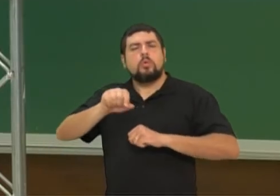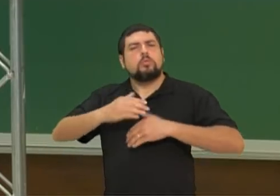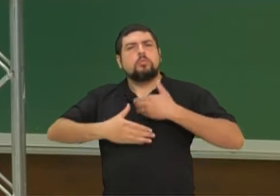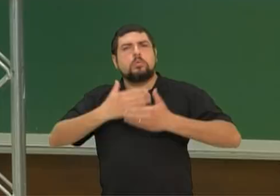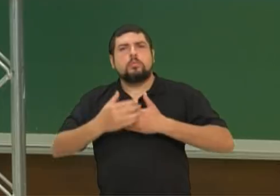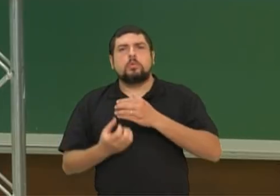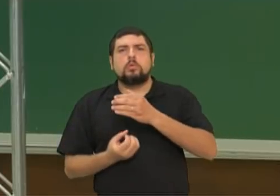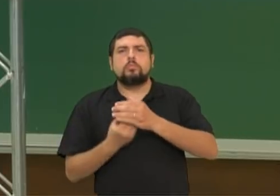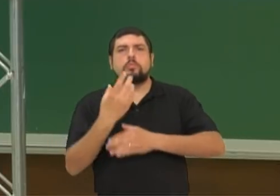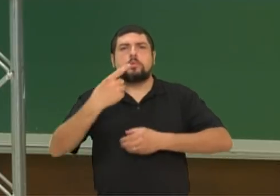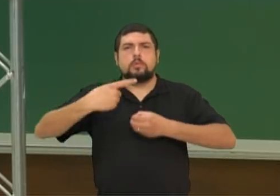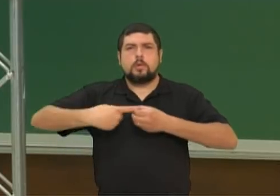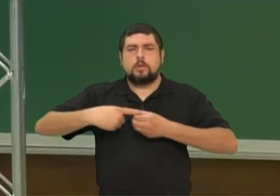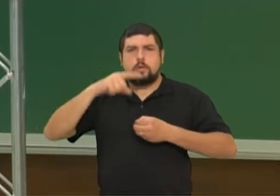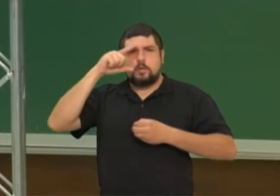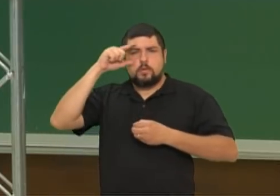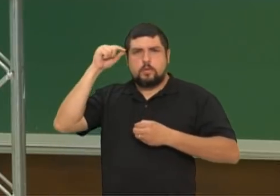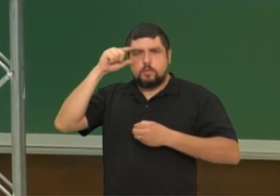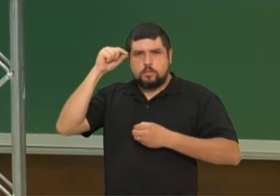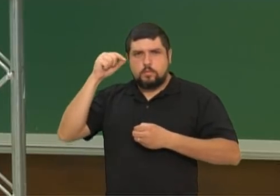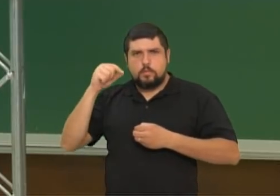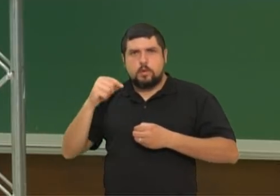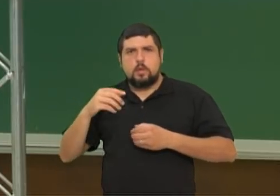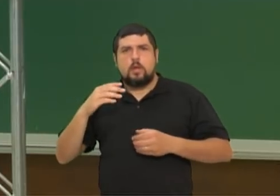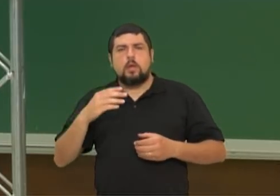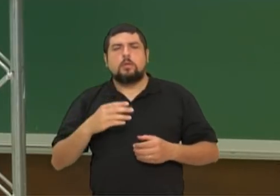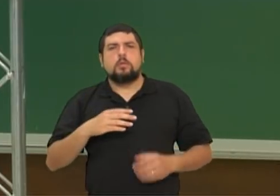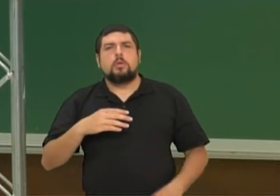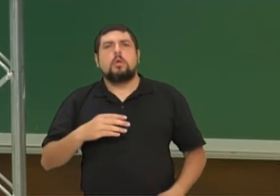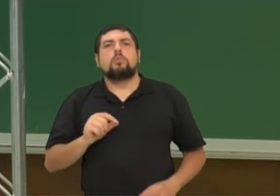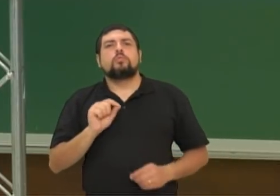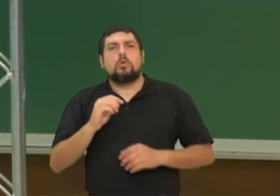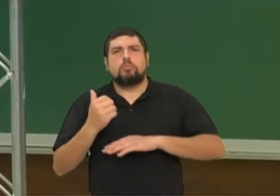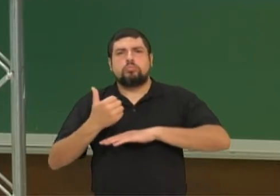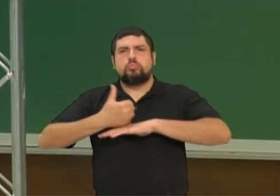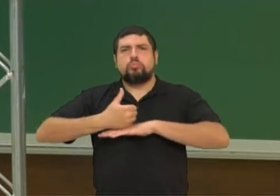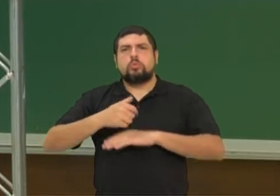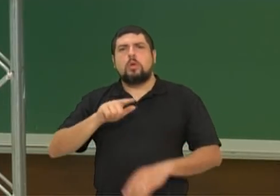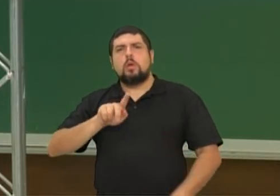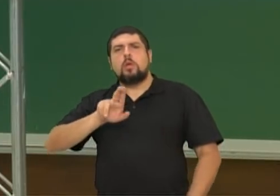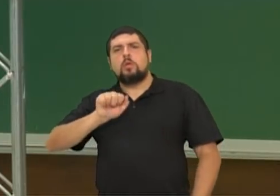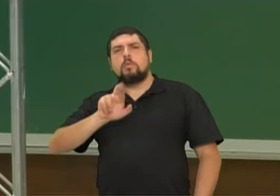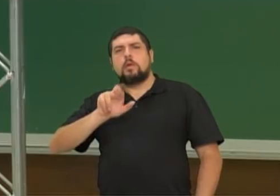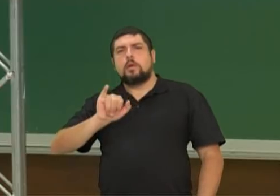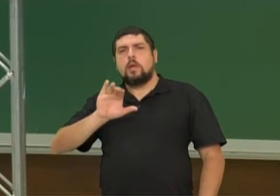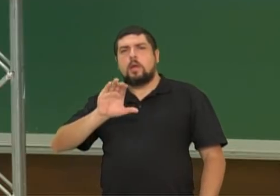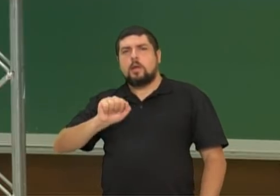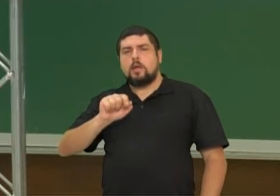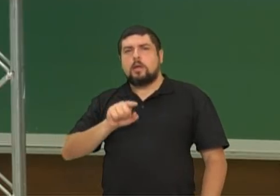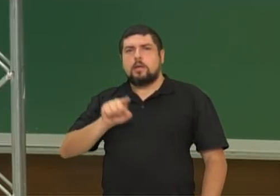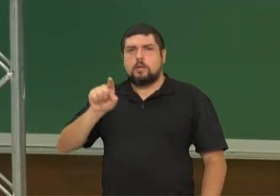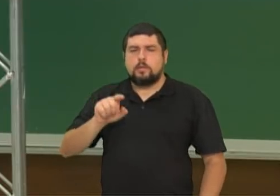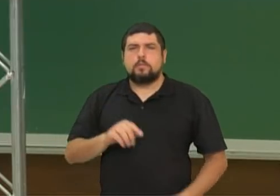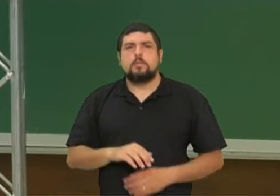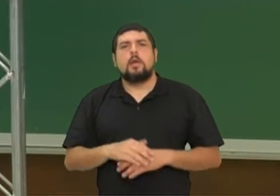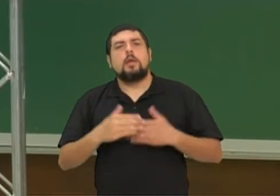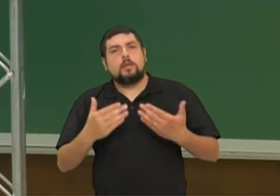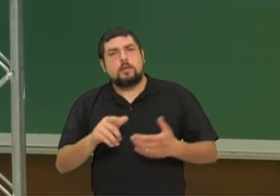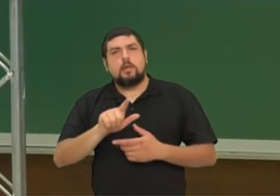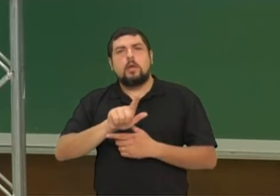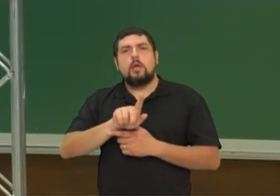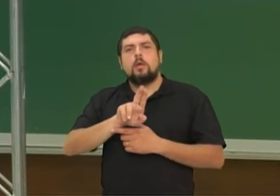Guarapuava, o cacique Guairacá, que andava junto com o seu lobo Guará, por isso Guarapuava,